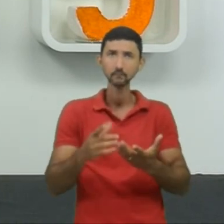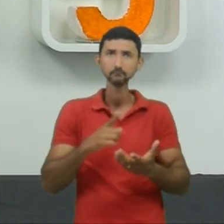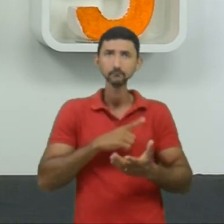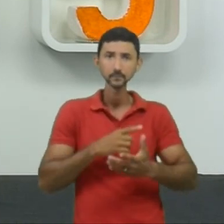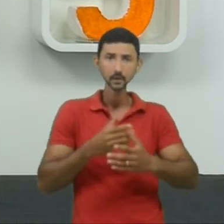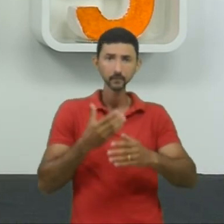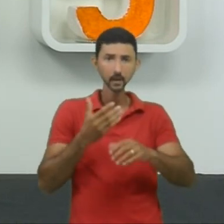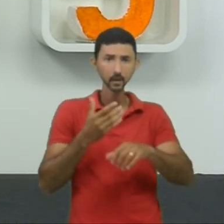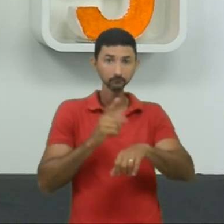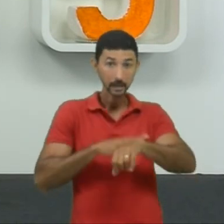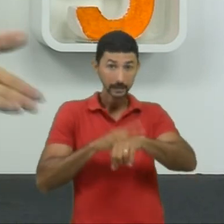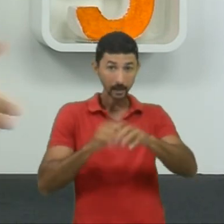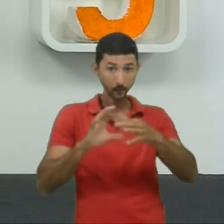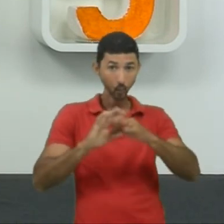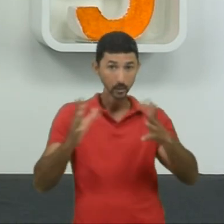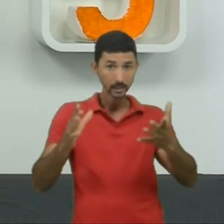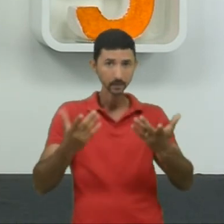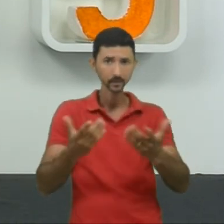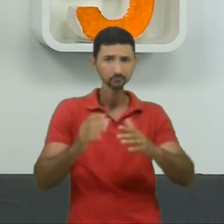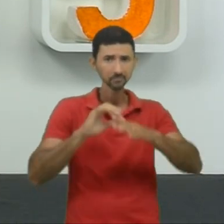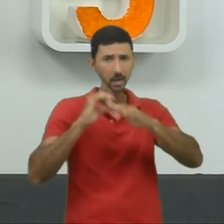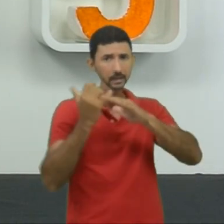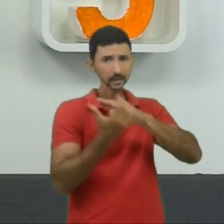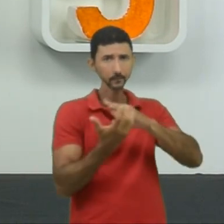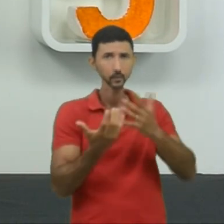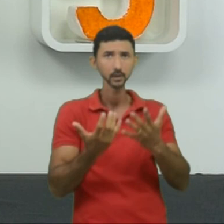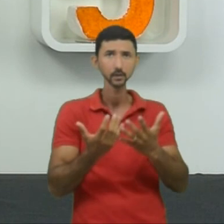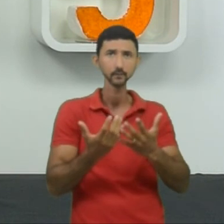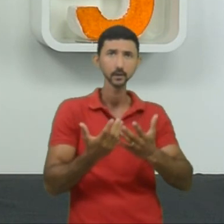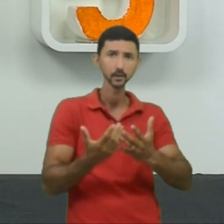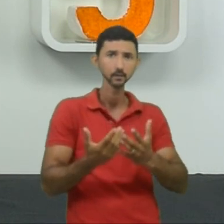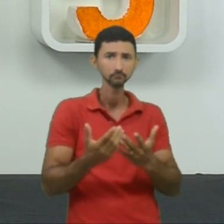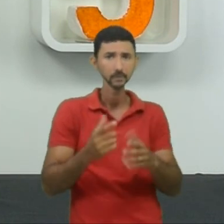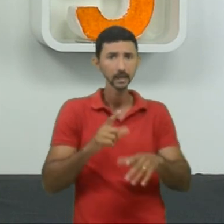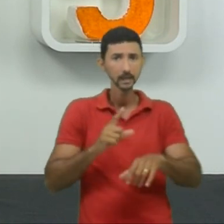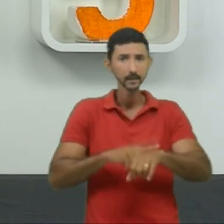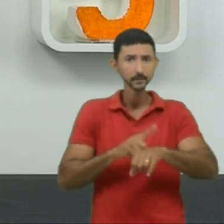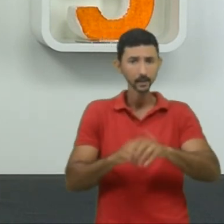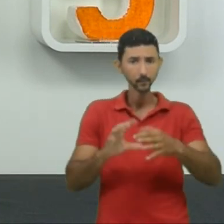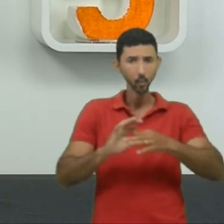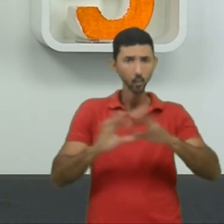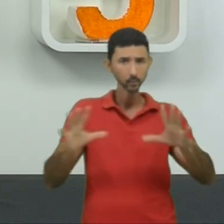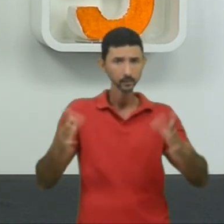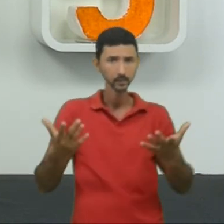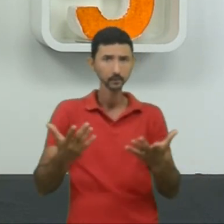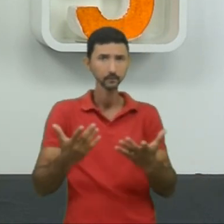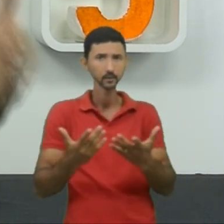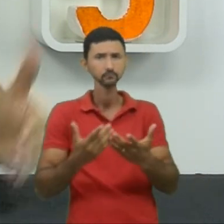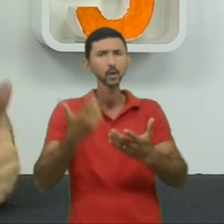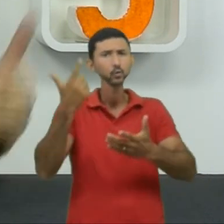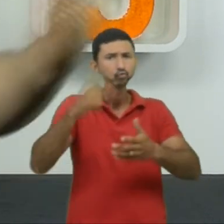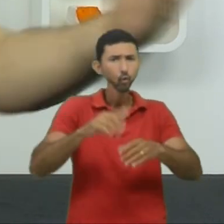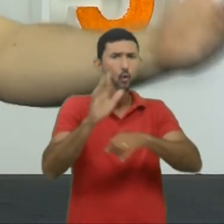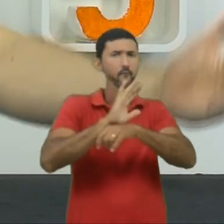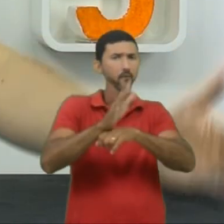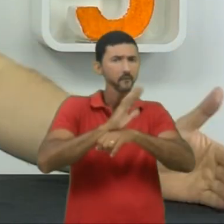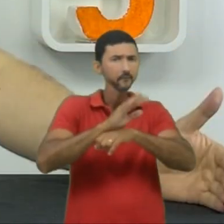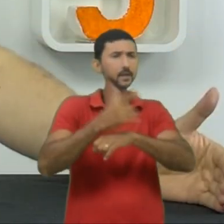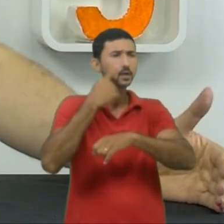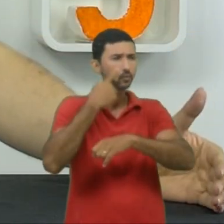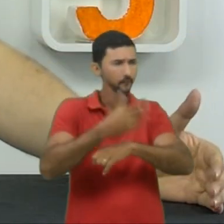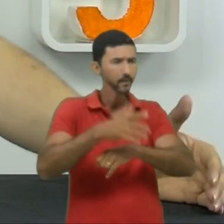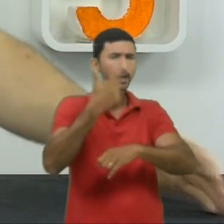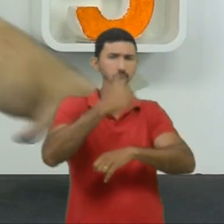bastante tempo disponível, está numa pandemia, né? Então, possivelmente, você tem esse tempo disponível. Revisa os vídeos